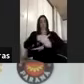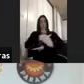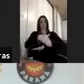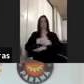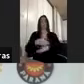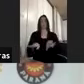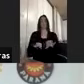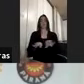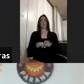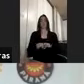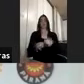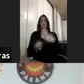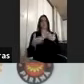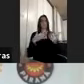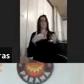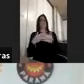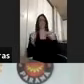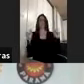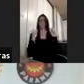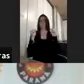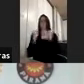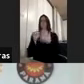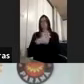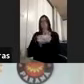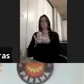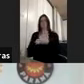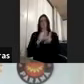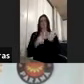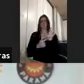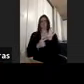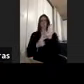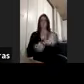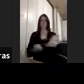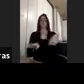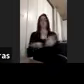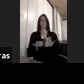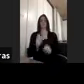frio, não tem chuva, tem luta. É com você, Fernando.